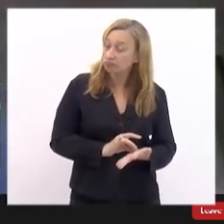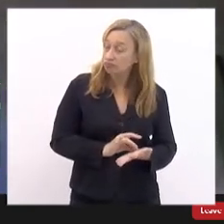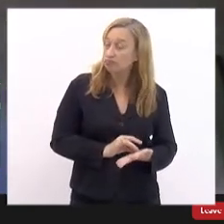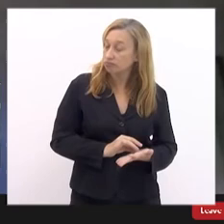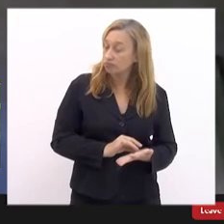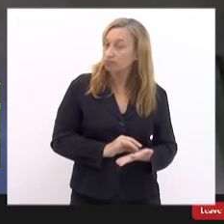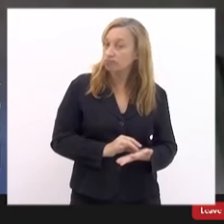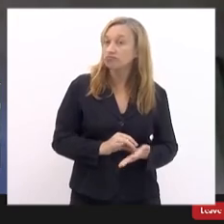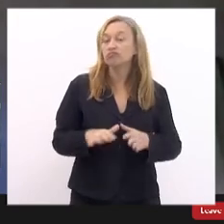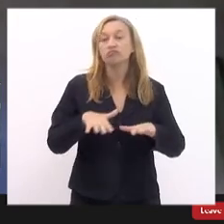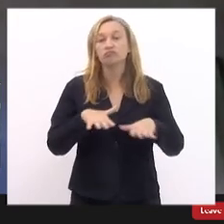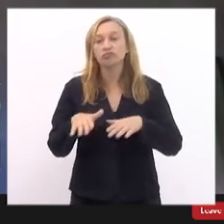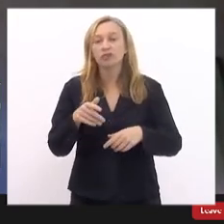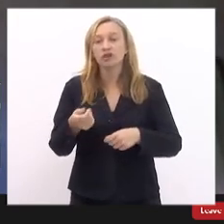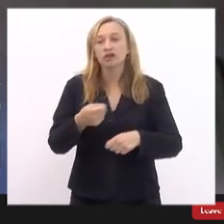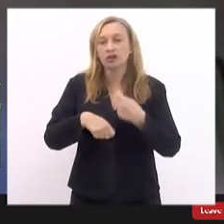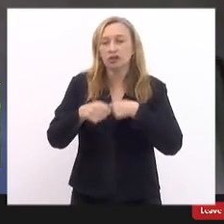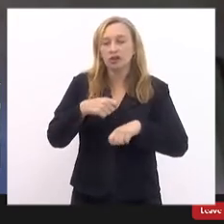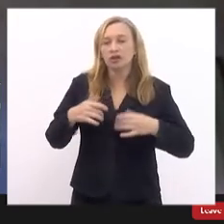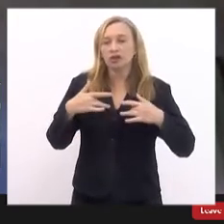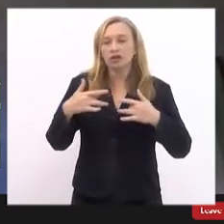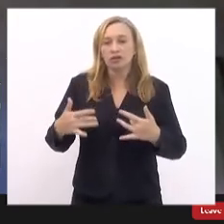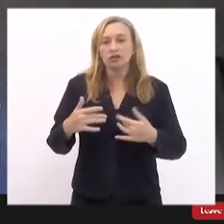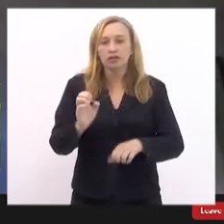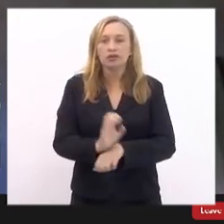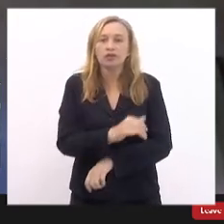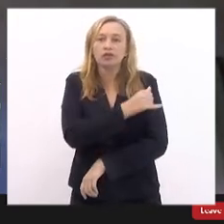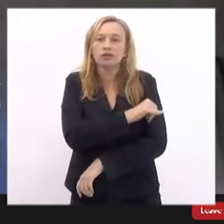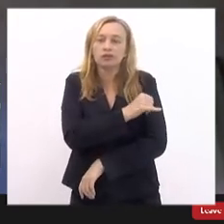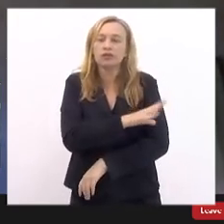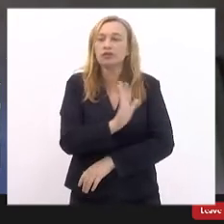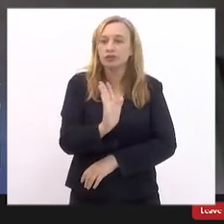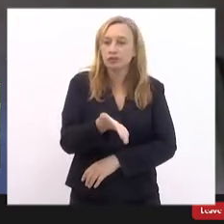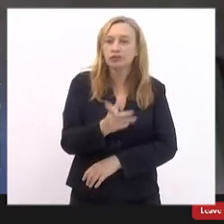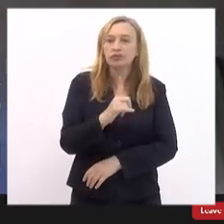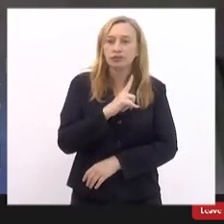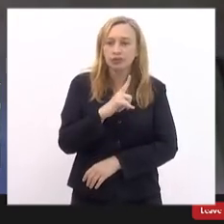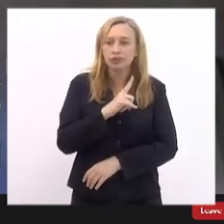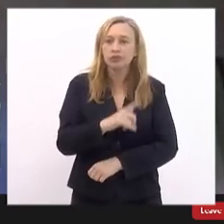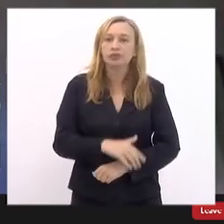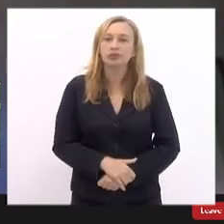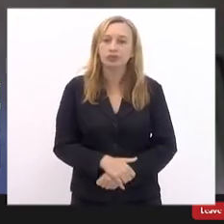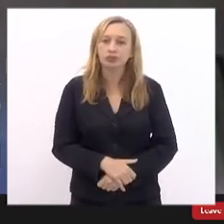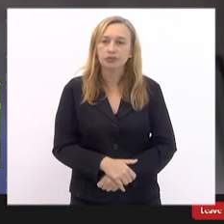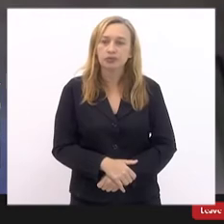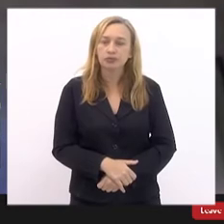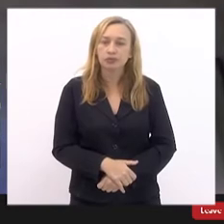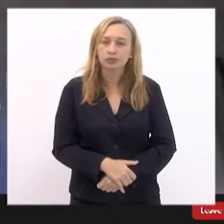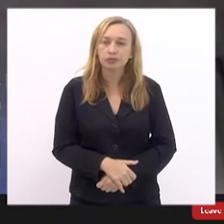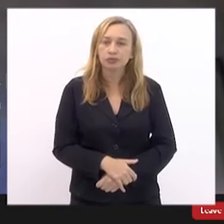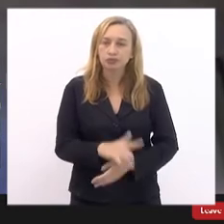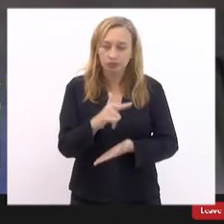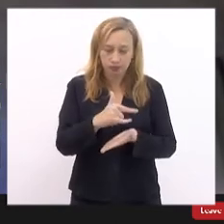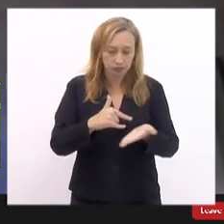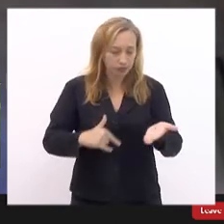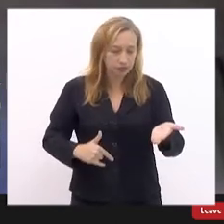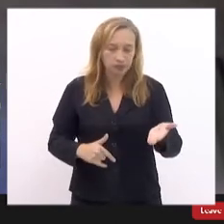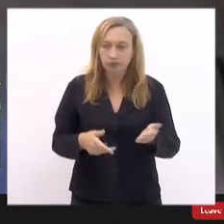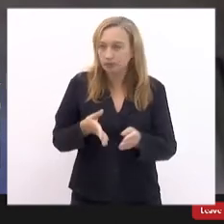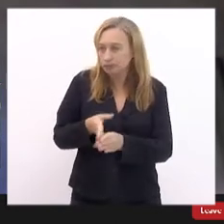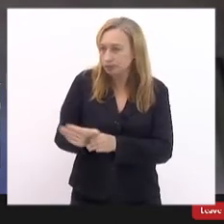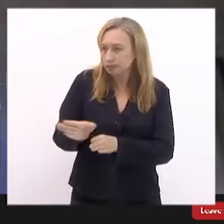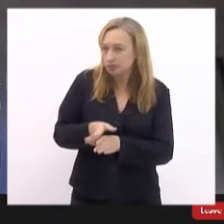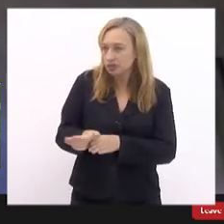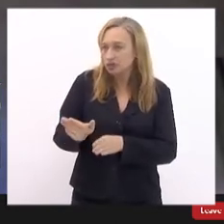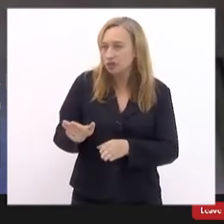o Movimento de Economia Solidária do Estado do Rio de Janeiro já tem um documento orientador para